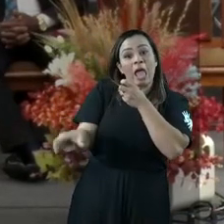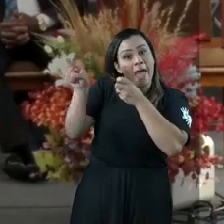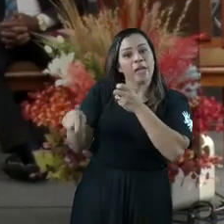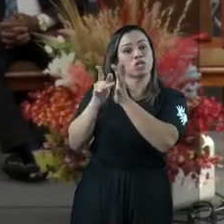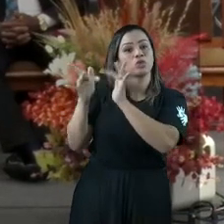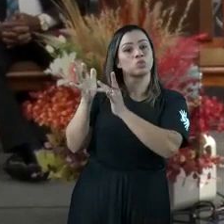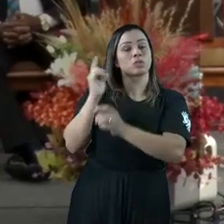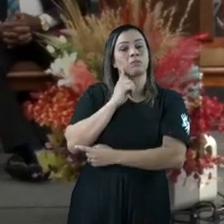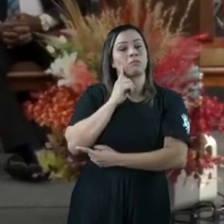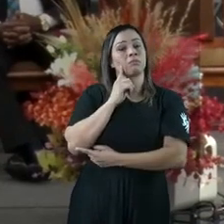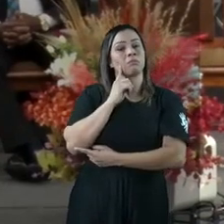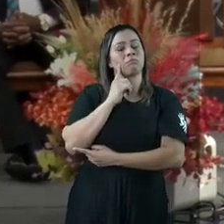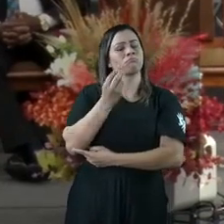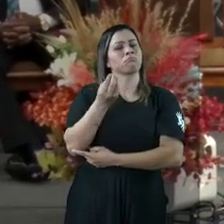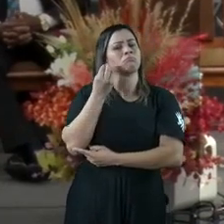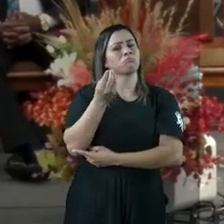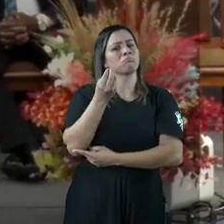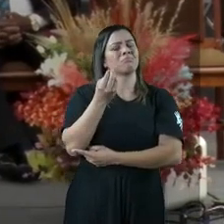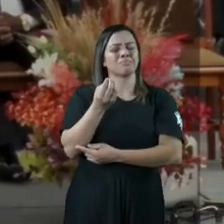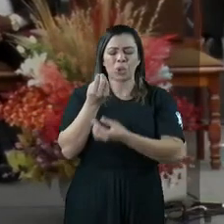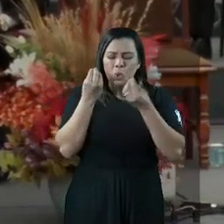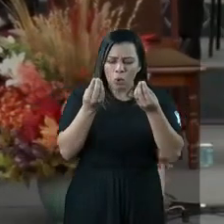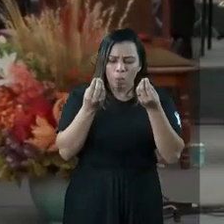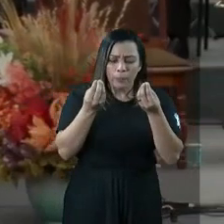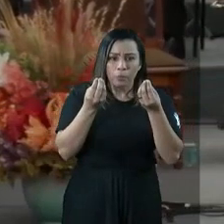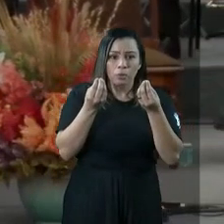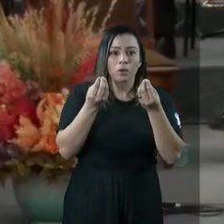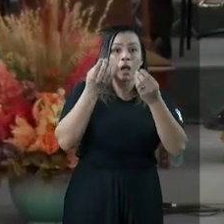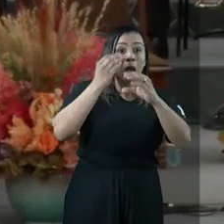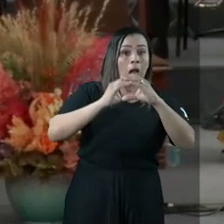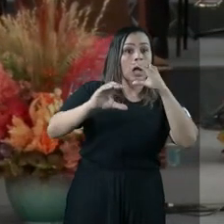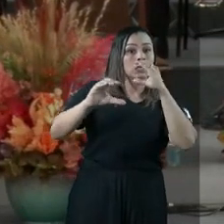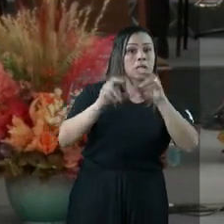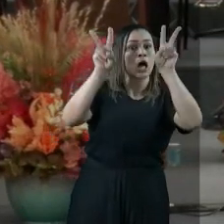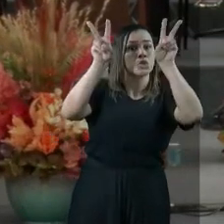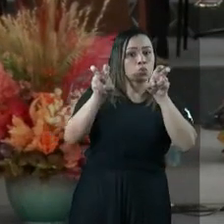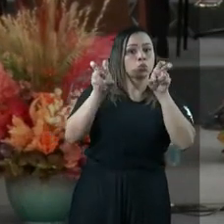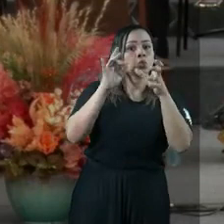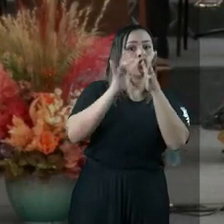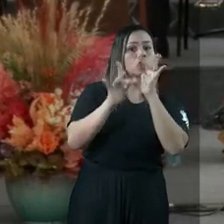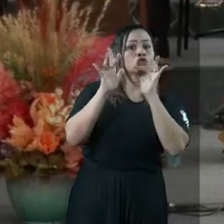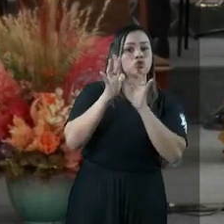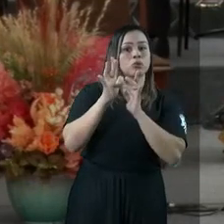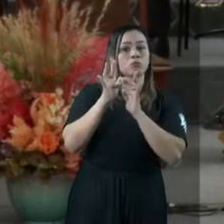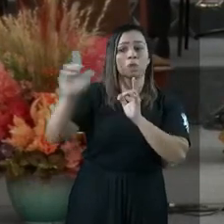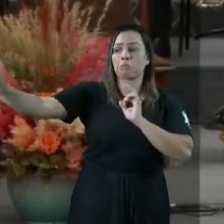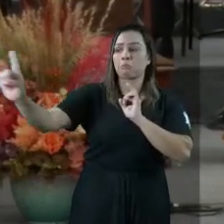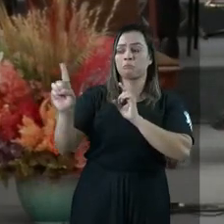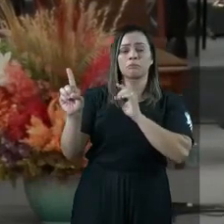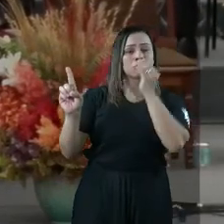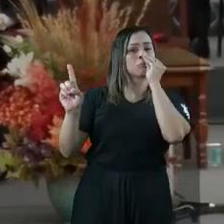merecia. Como é que alguém canta sobre ele, e quando ele entra manda ele para a cruz?